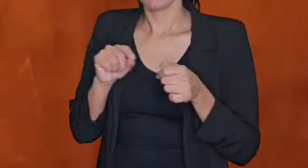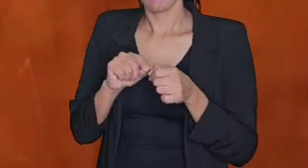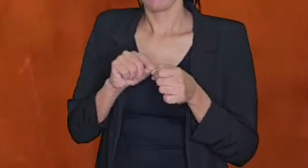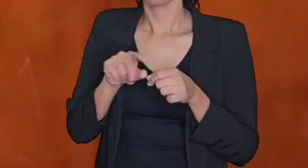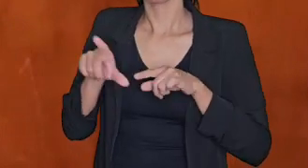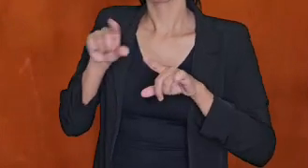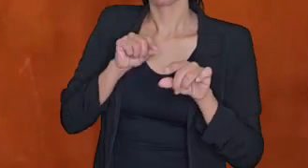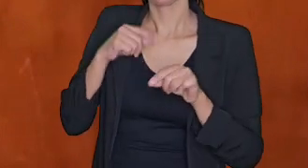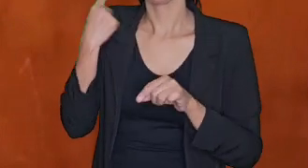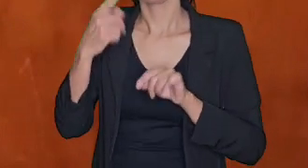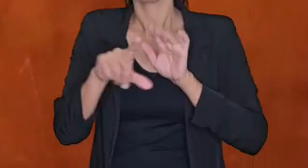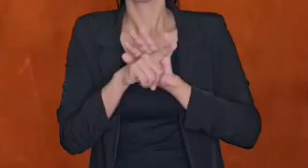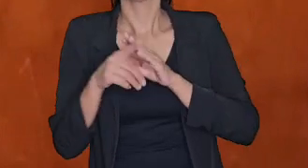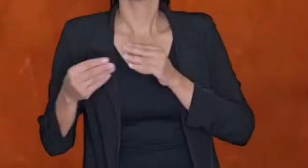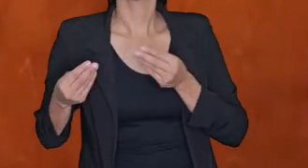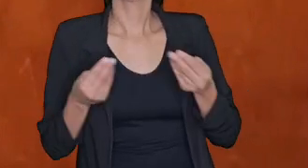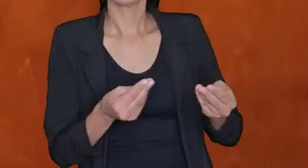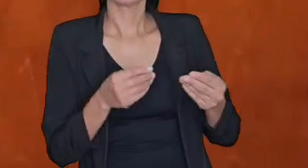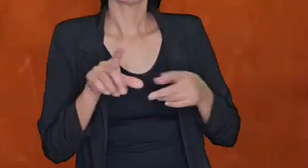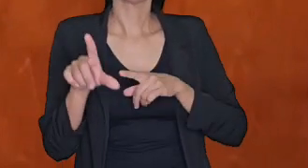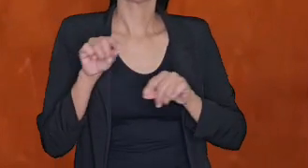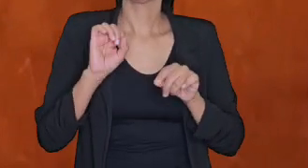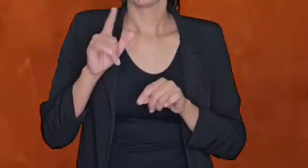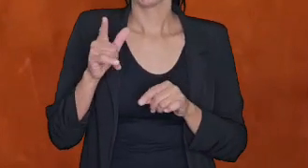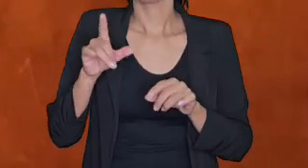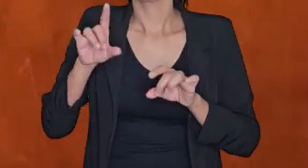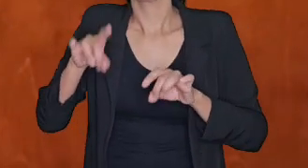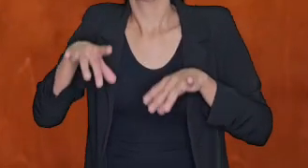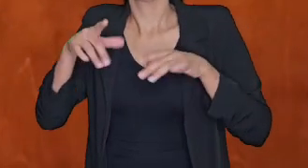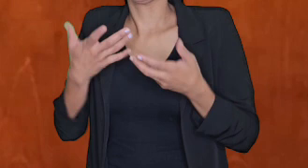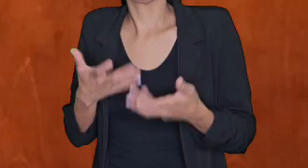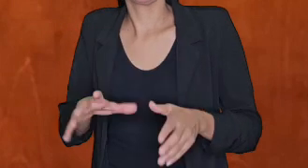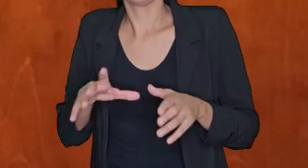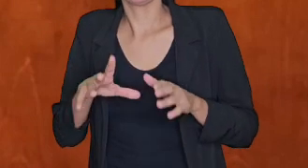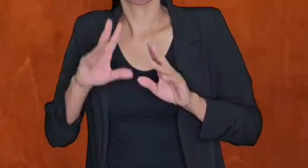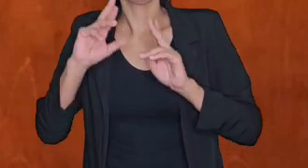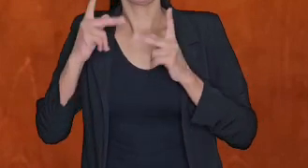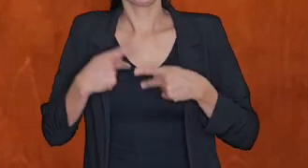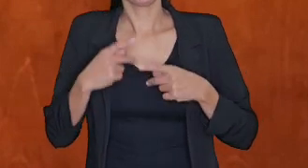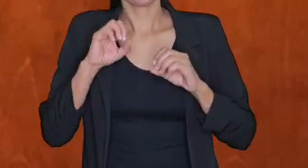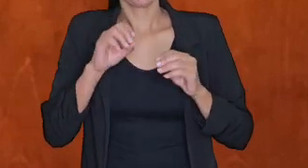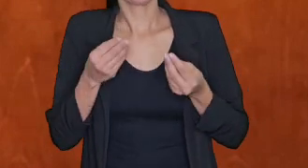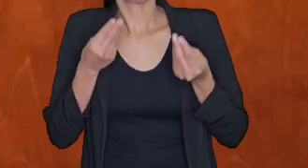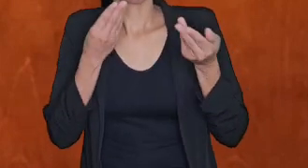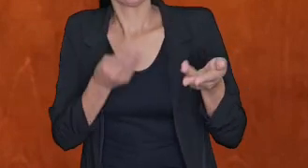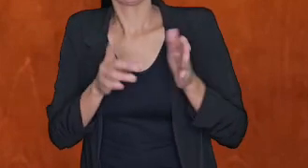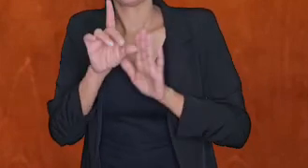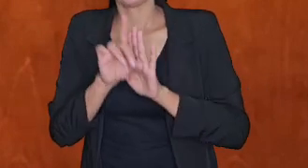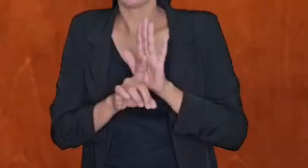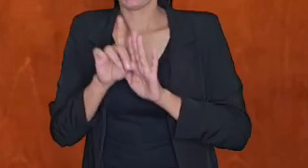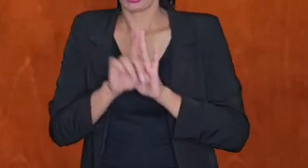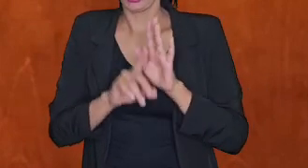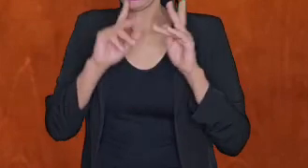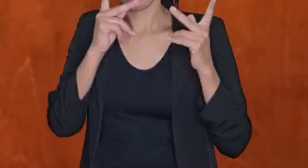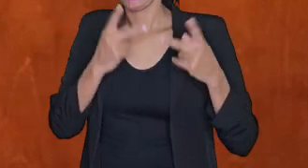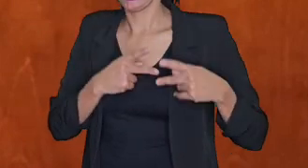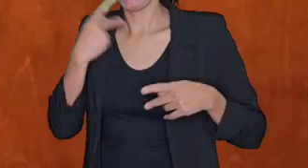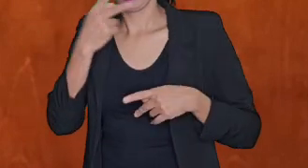chamado exercer a faculdade que a lei lhe prevê, ou renunciando à herança,